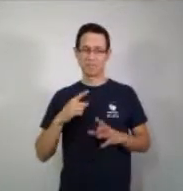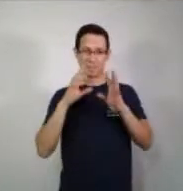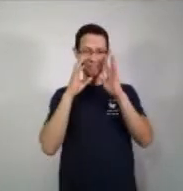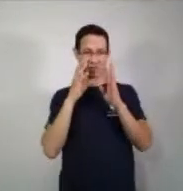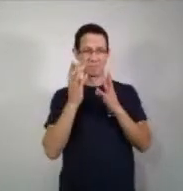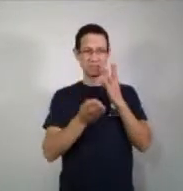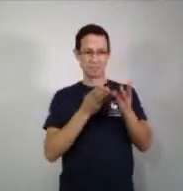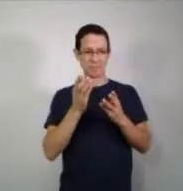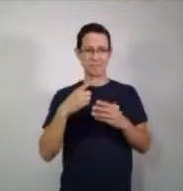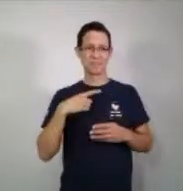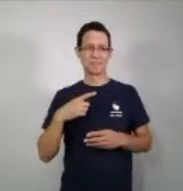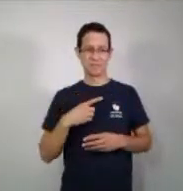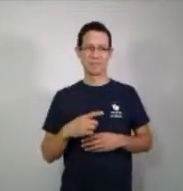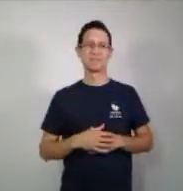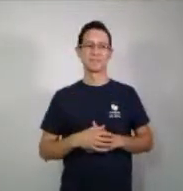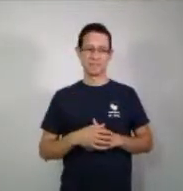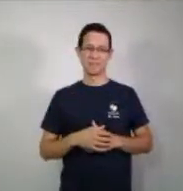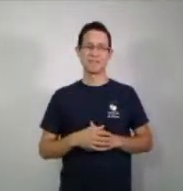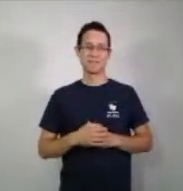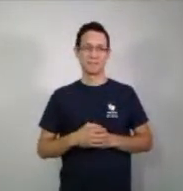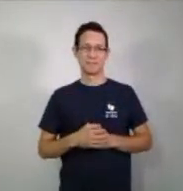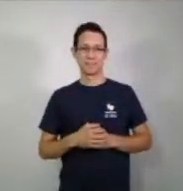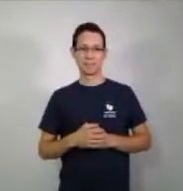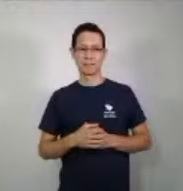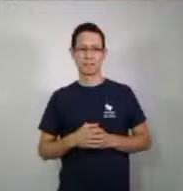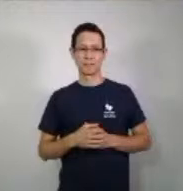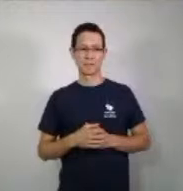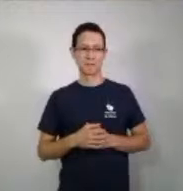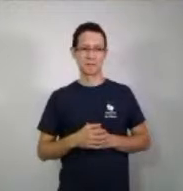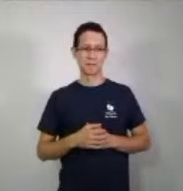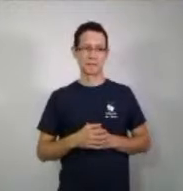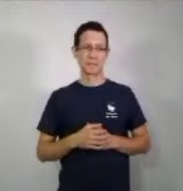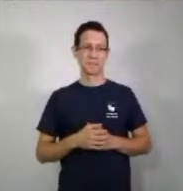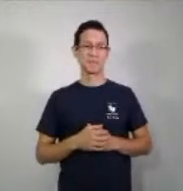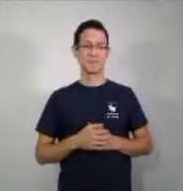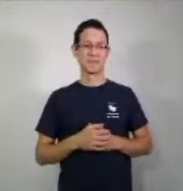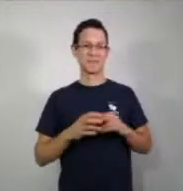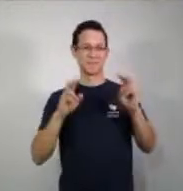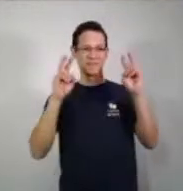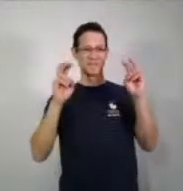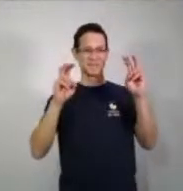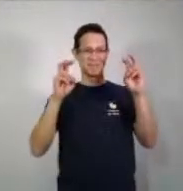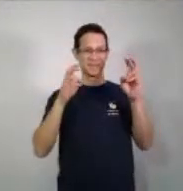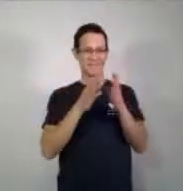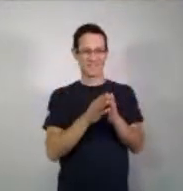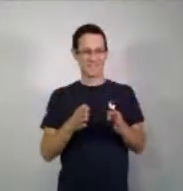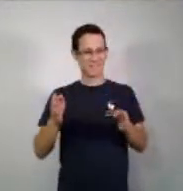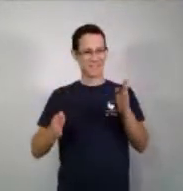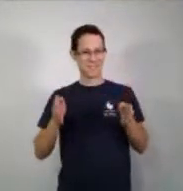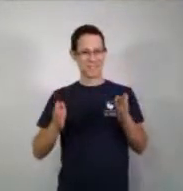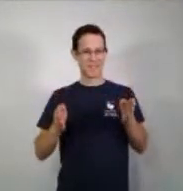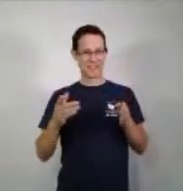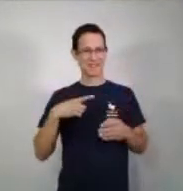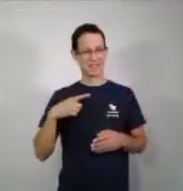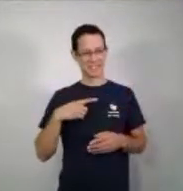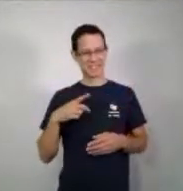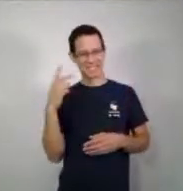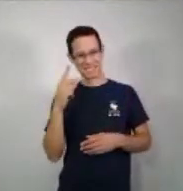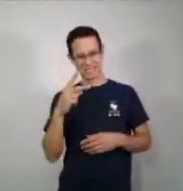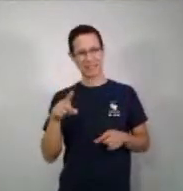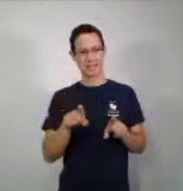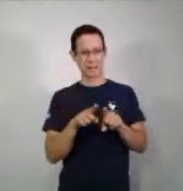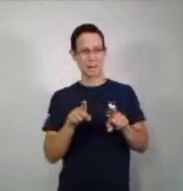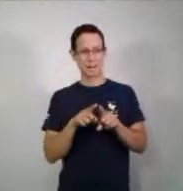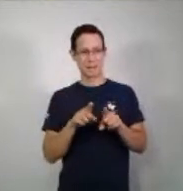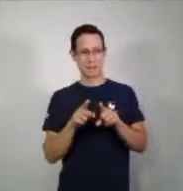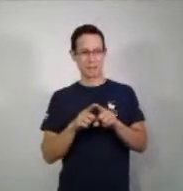retratado, né? Mas de muito sobre isso, né? Sobre essa face do Paulo Rony que é tão dele e que ele trouxe ao